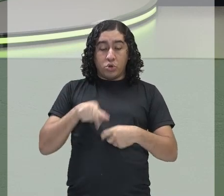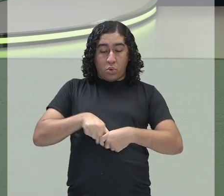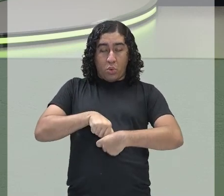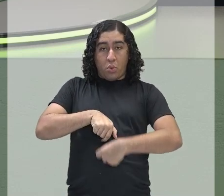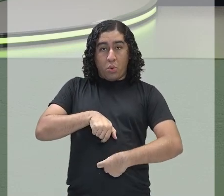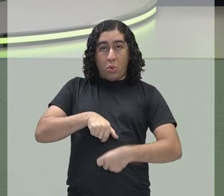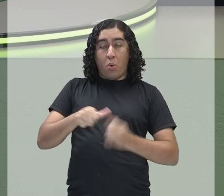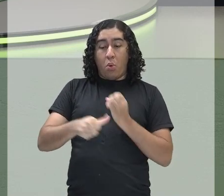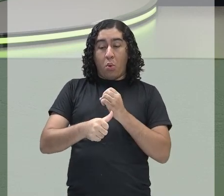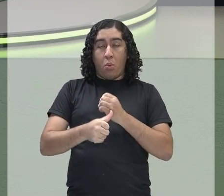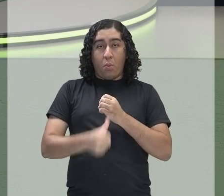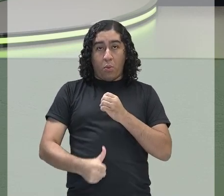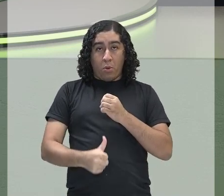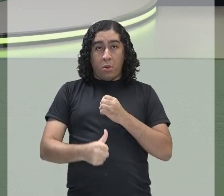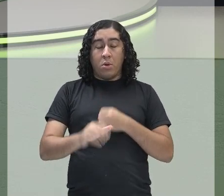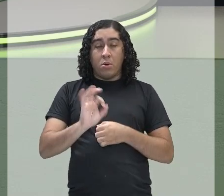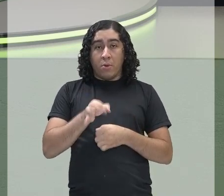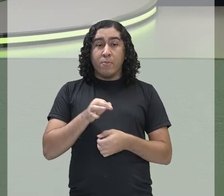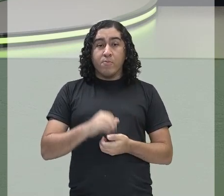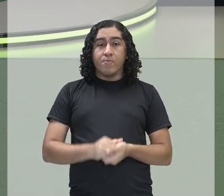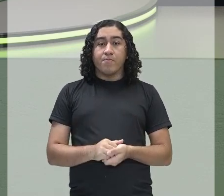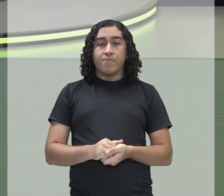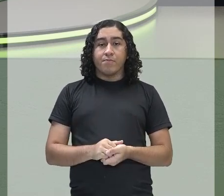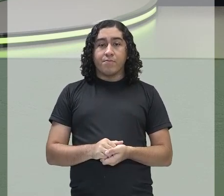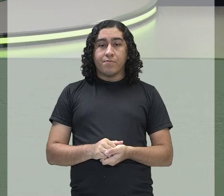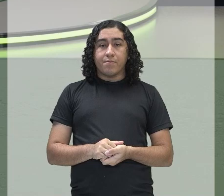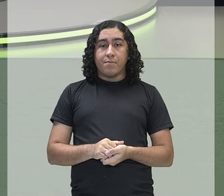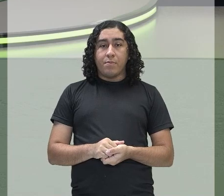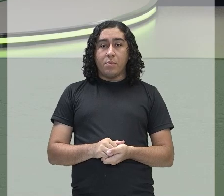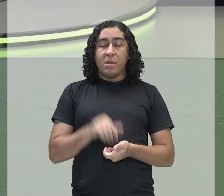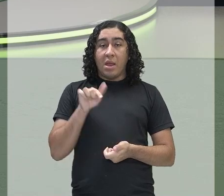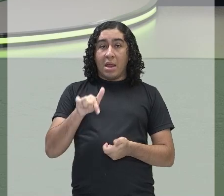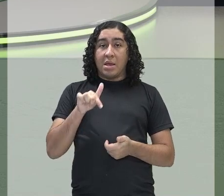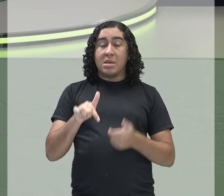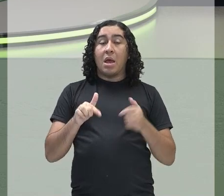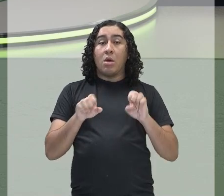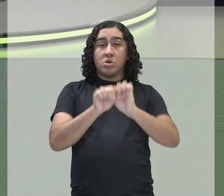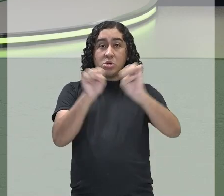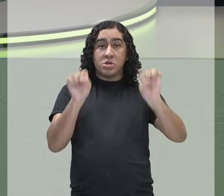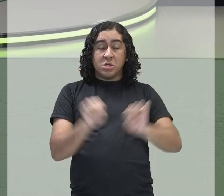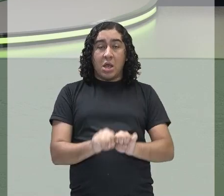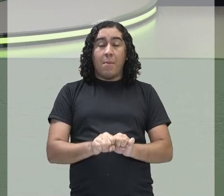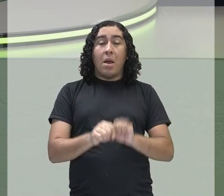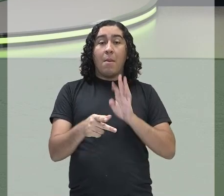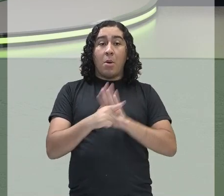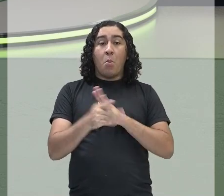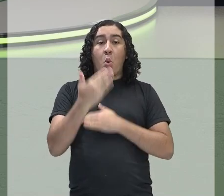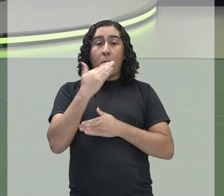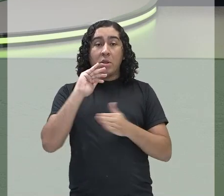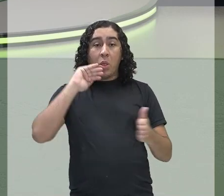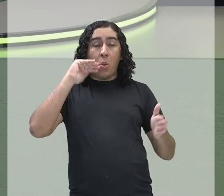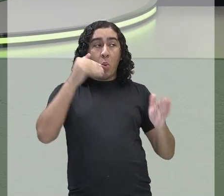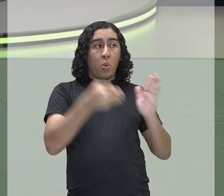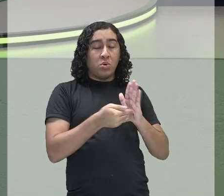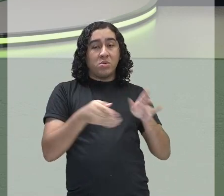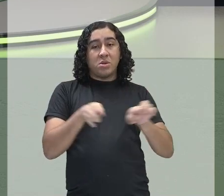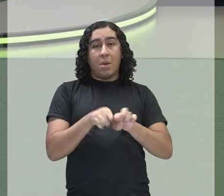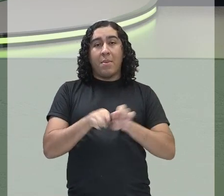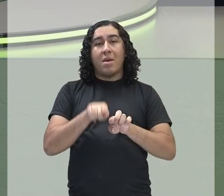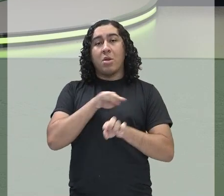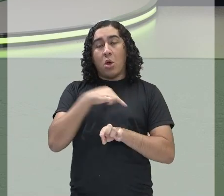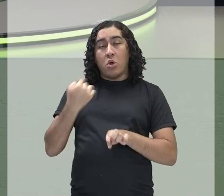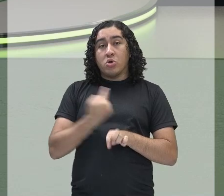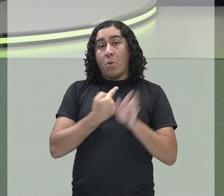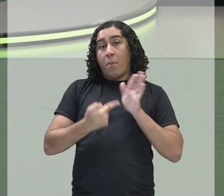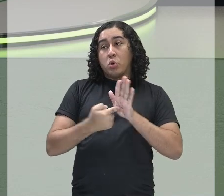pelo ânus. Tá bom? Então é assim que funciona o sistema digestório completo. E aqui a gente trouxe o corpo